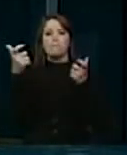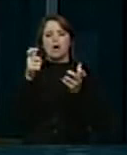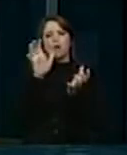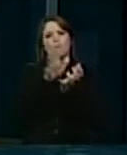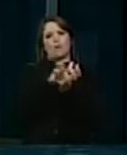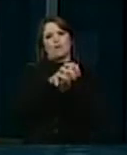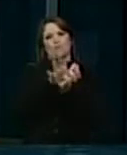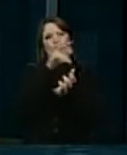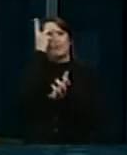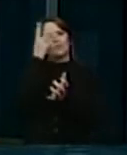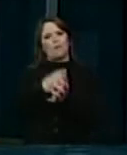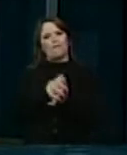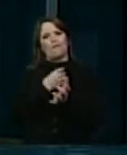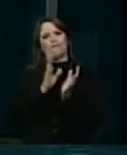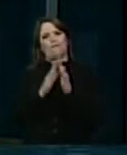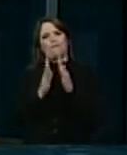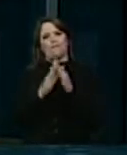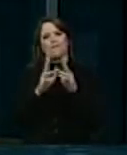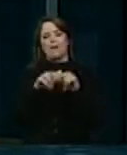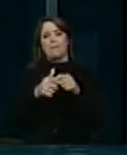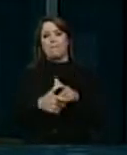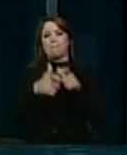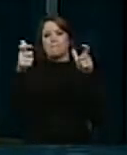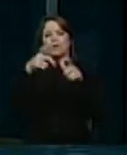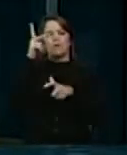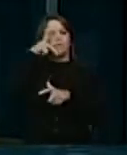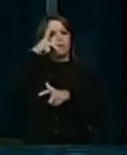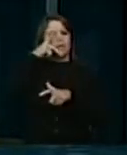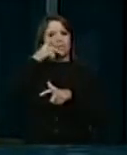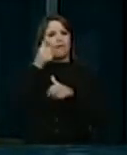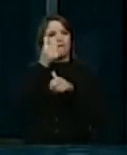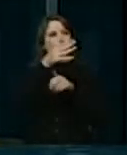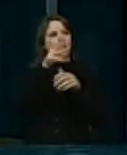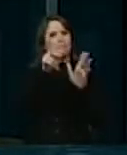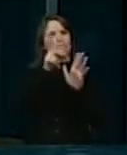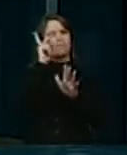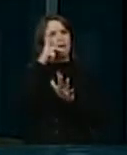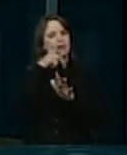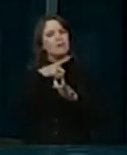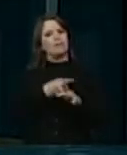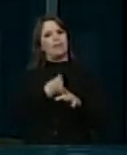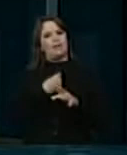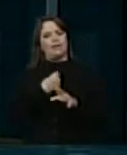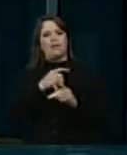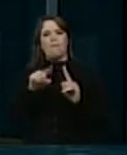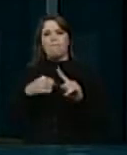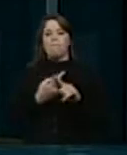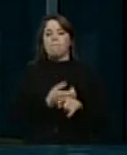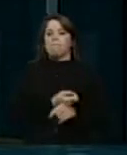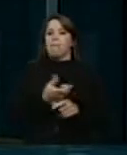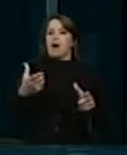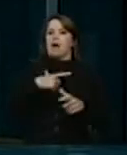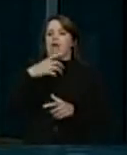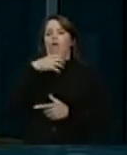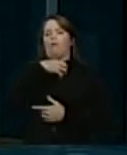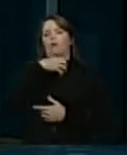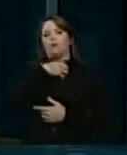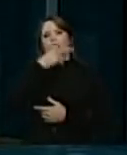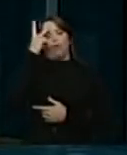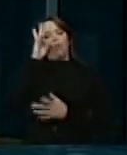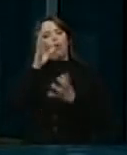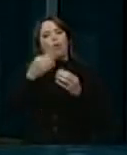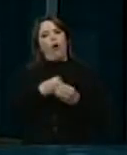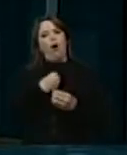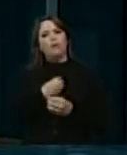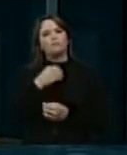fora do Pernambuco, o maior número de paraibanos fora da Paraíba, o maior número de baianos fora da Bahia,